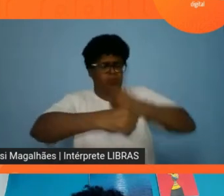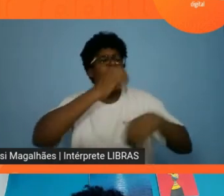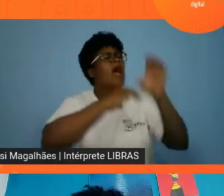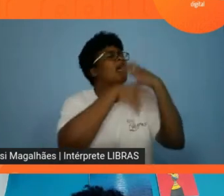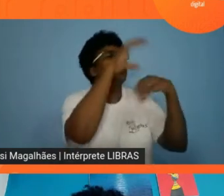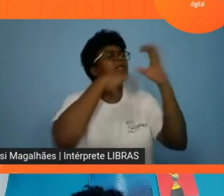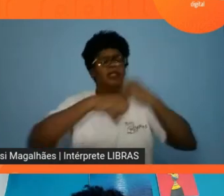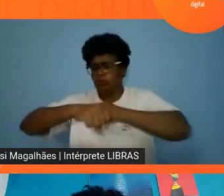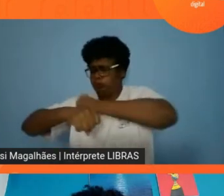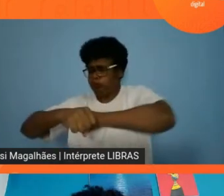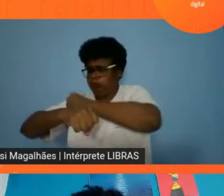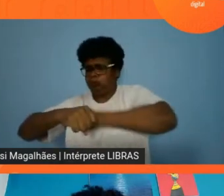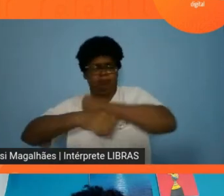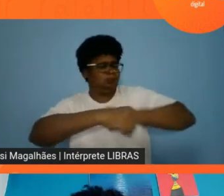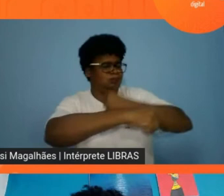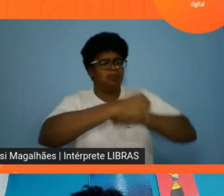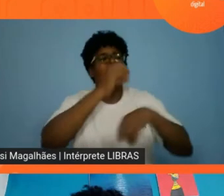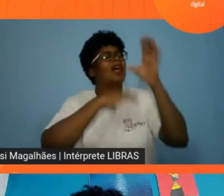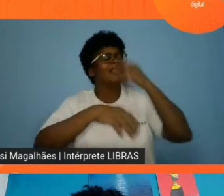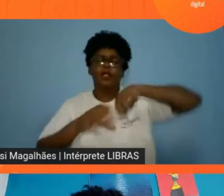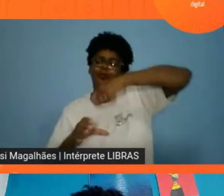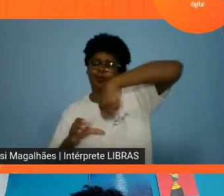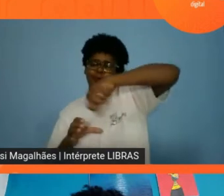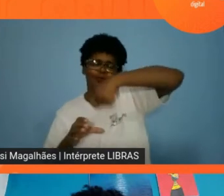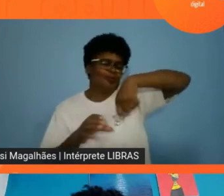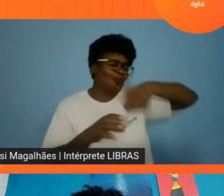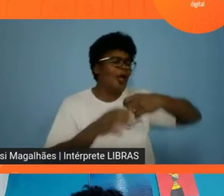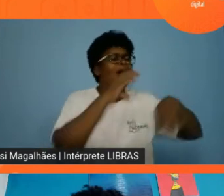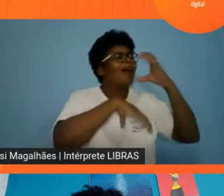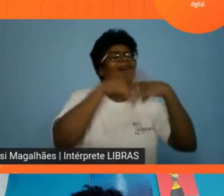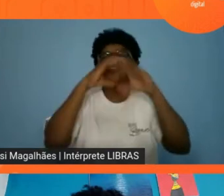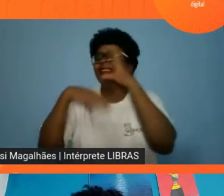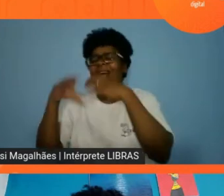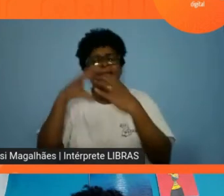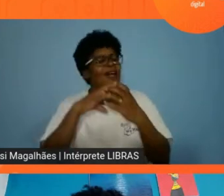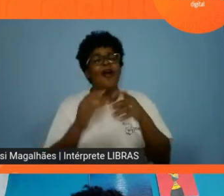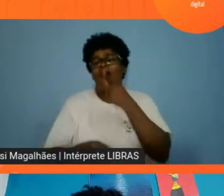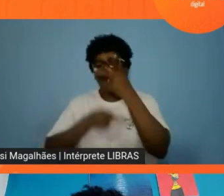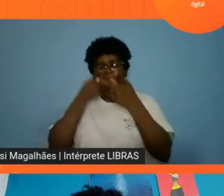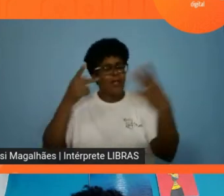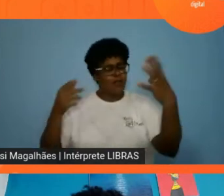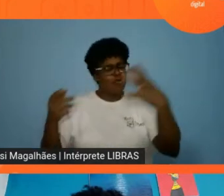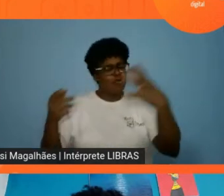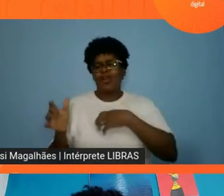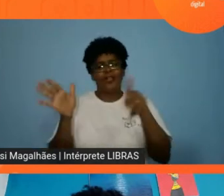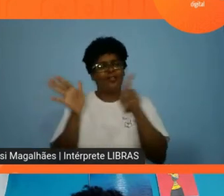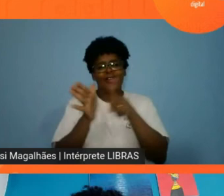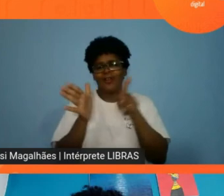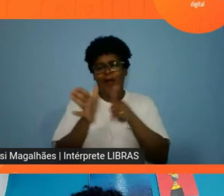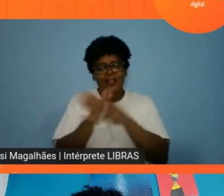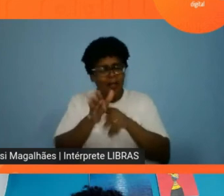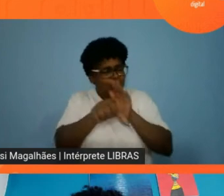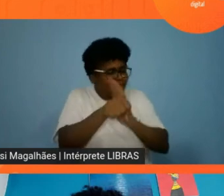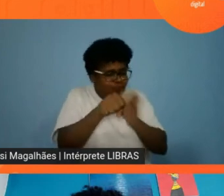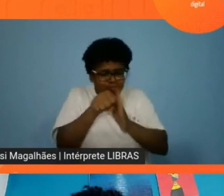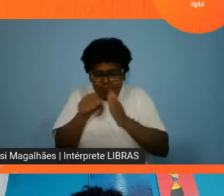faz a comida, né, e ela falando do jeito que ela cortava o alho, do jeito que ela colocava na panela, em forma